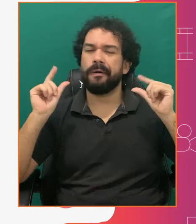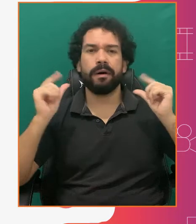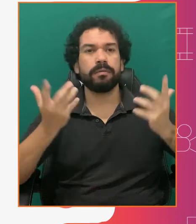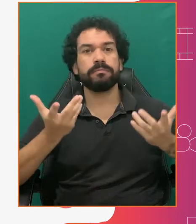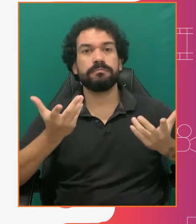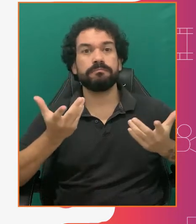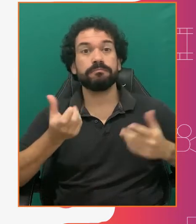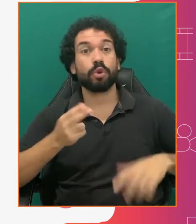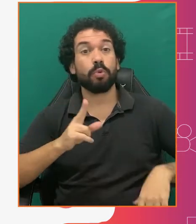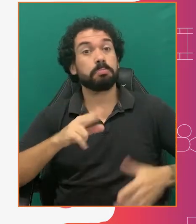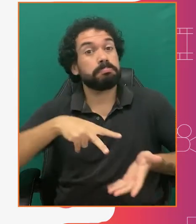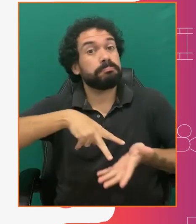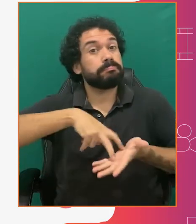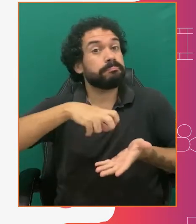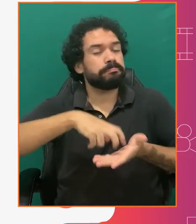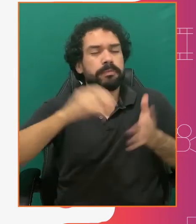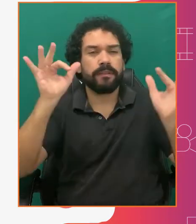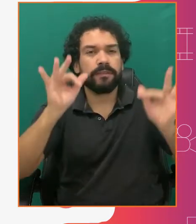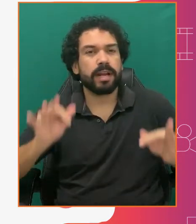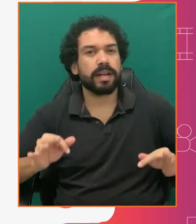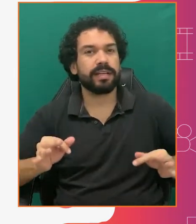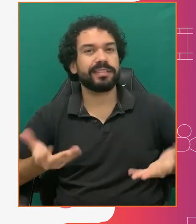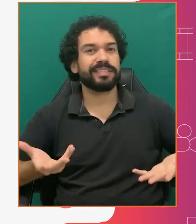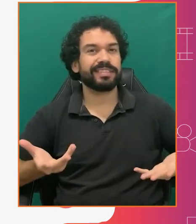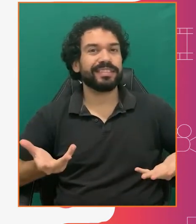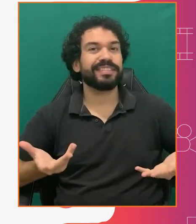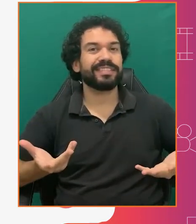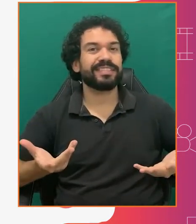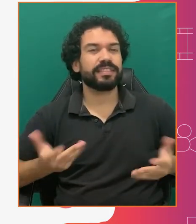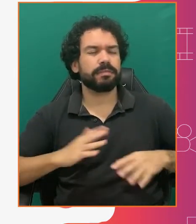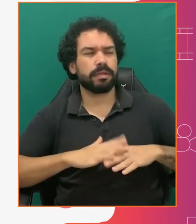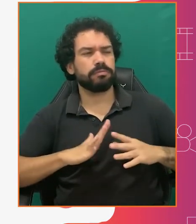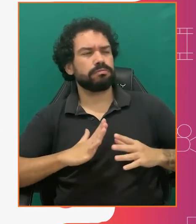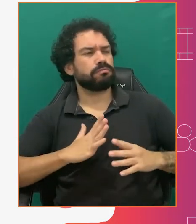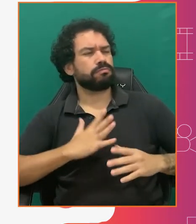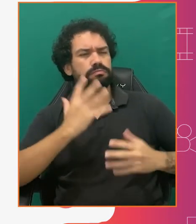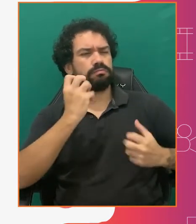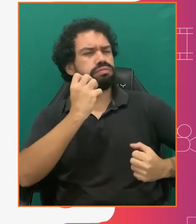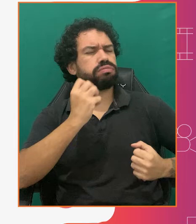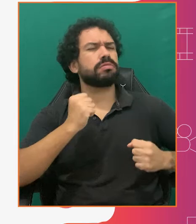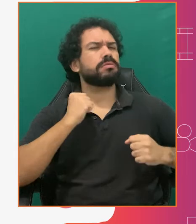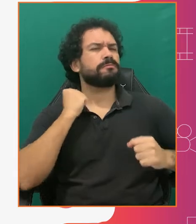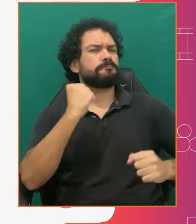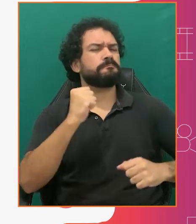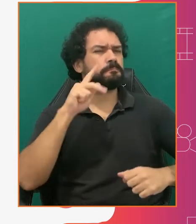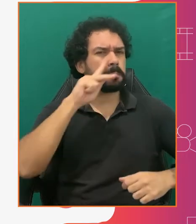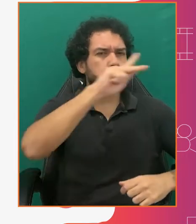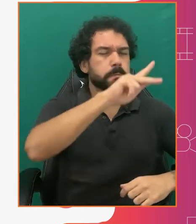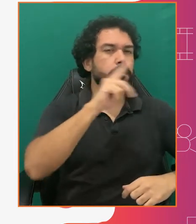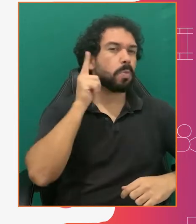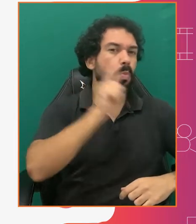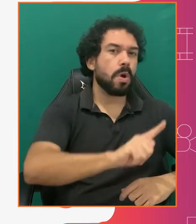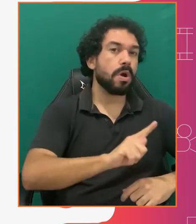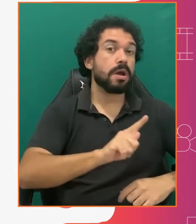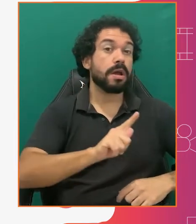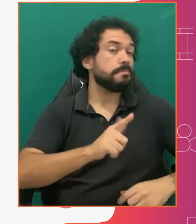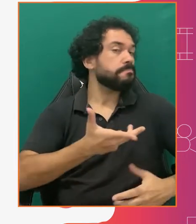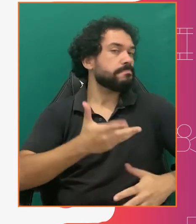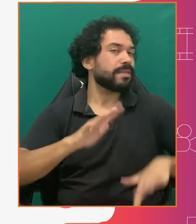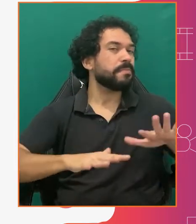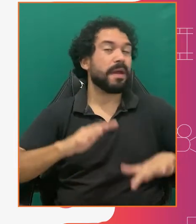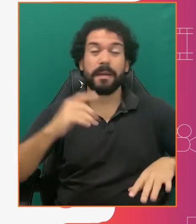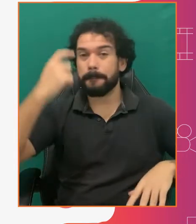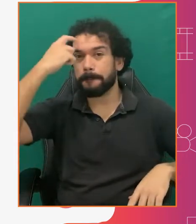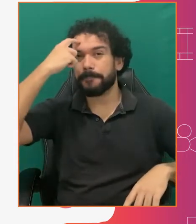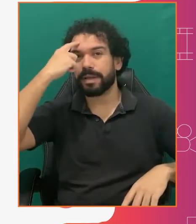se ele está contente, confiante e assim por diante. É só pensar no dia a dia,